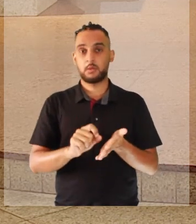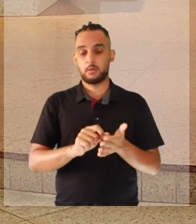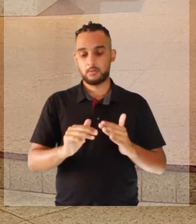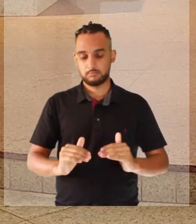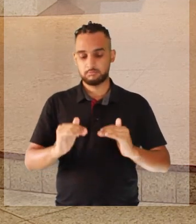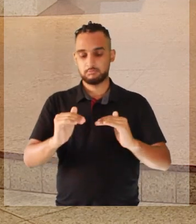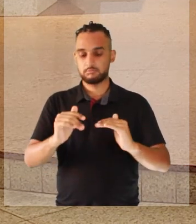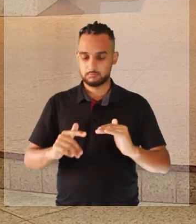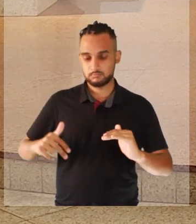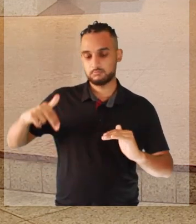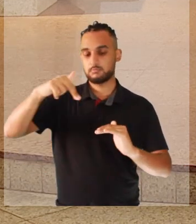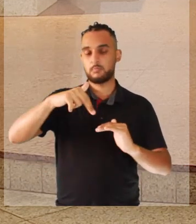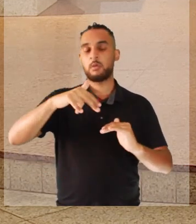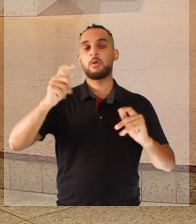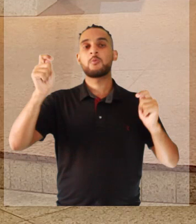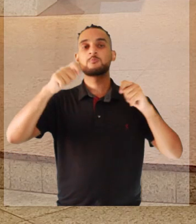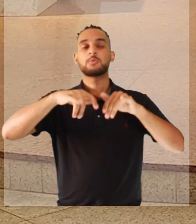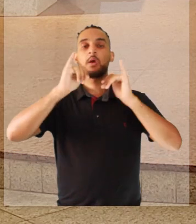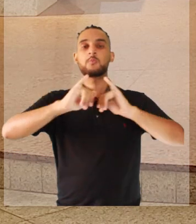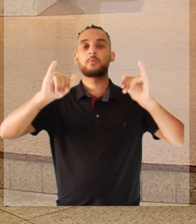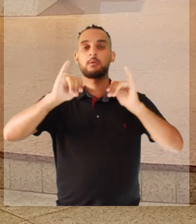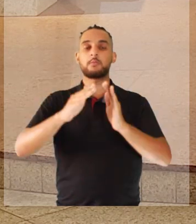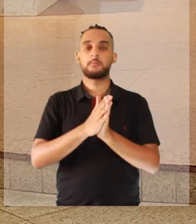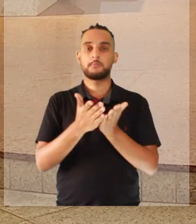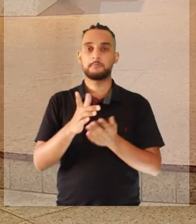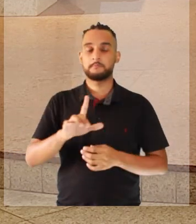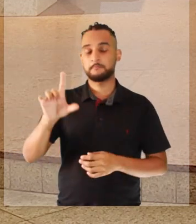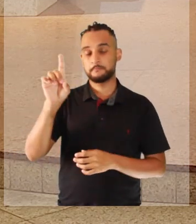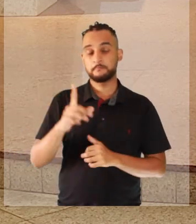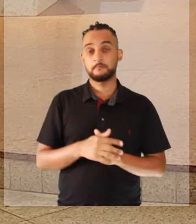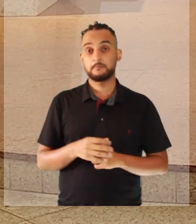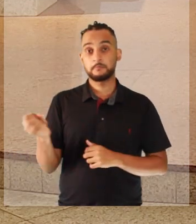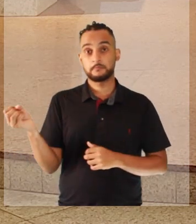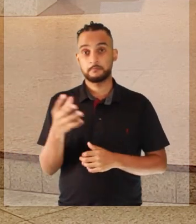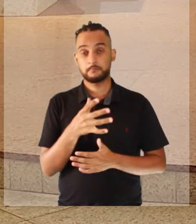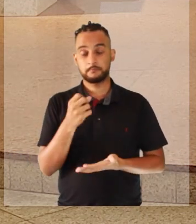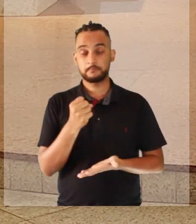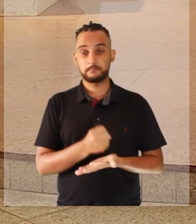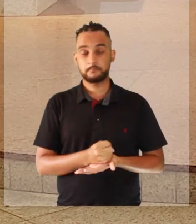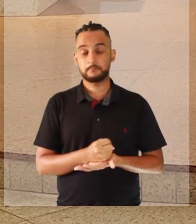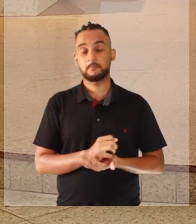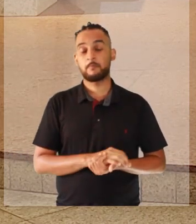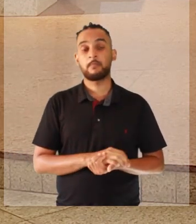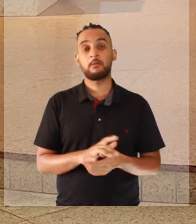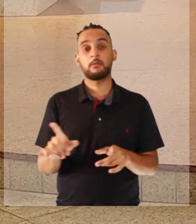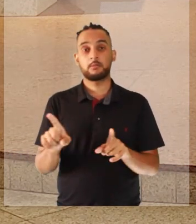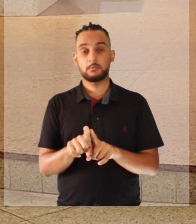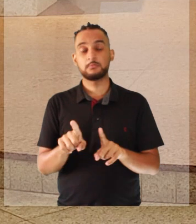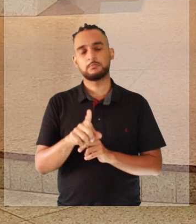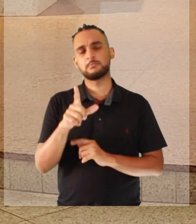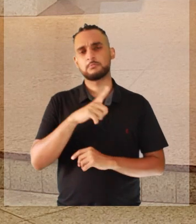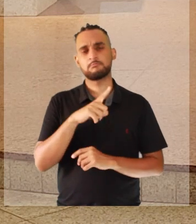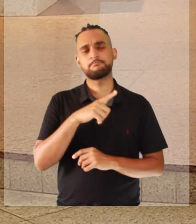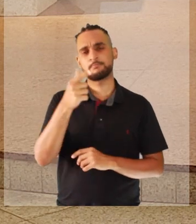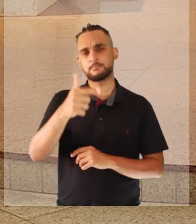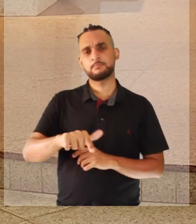subindo sobre um tablado para poder proclamar a palavra de Deus. No Novo Testamento, nós